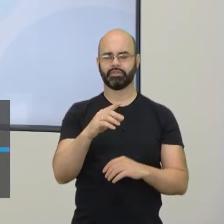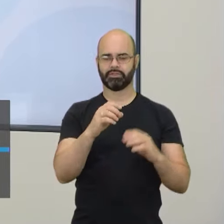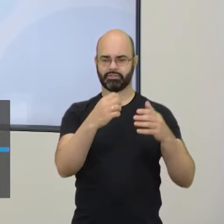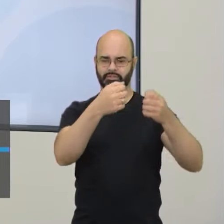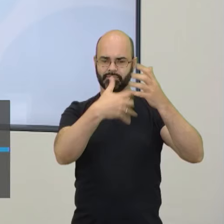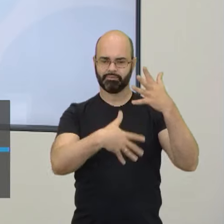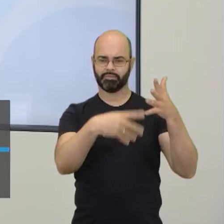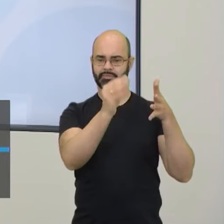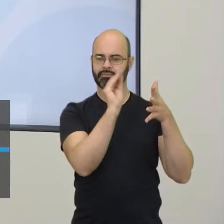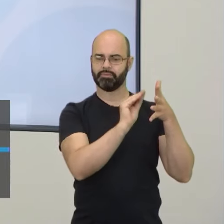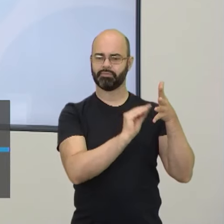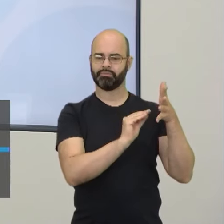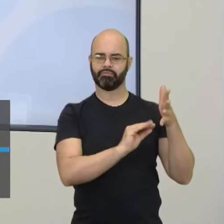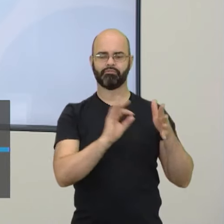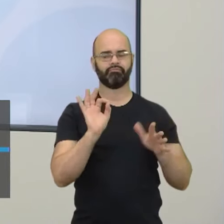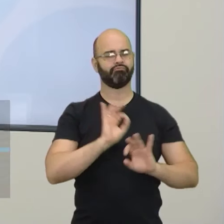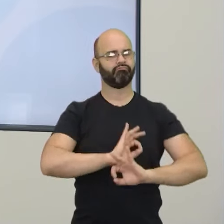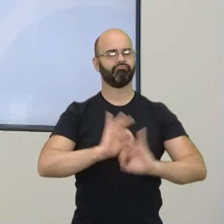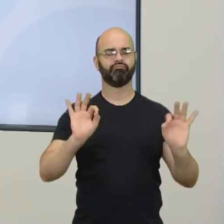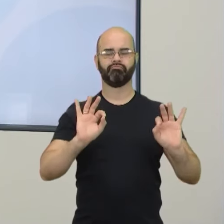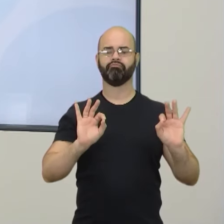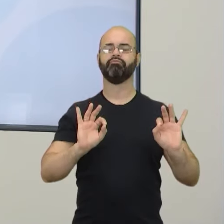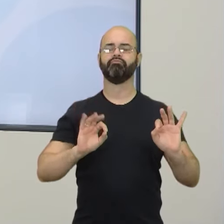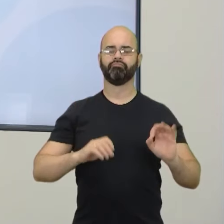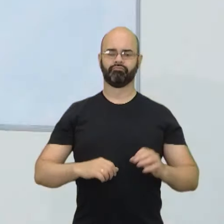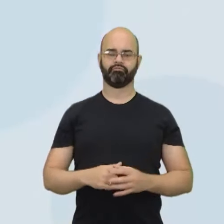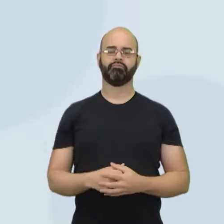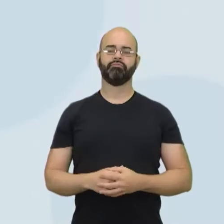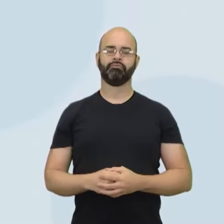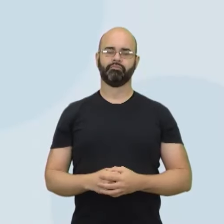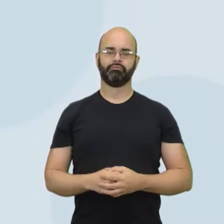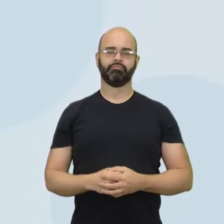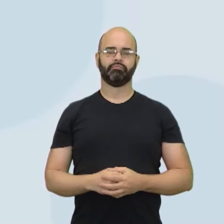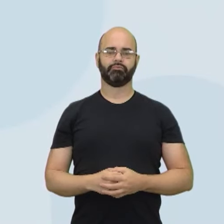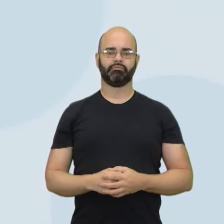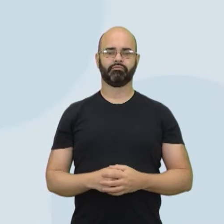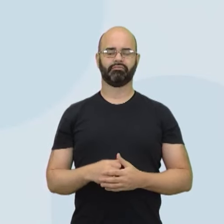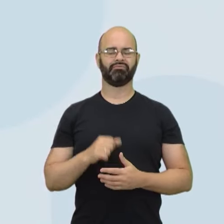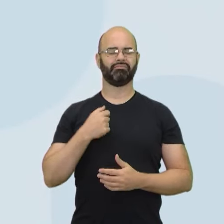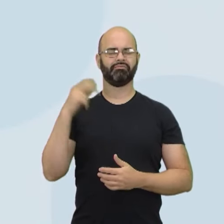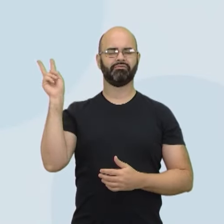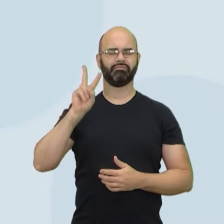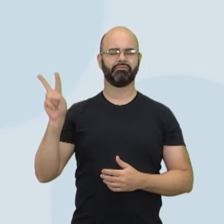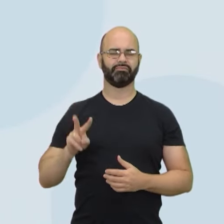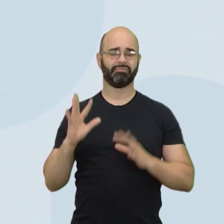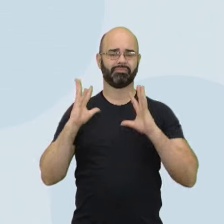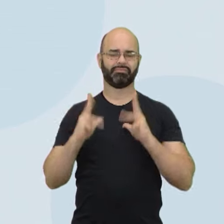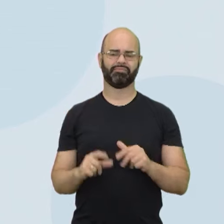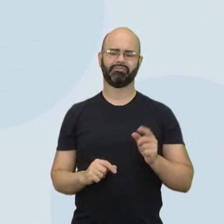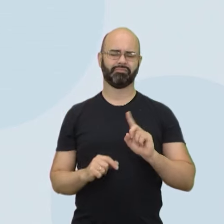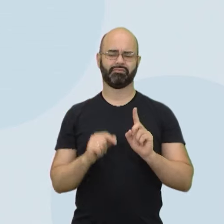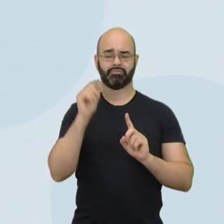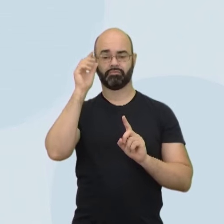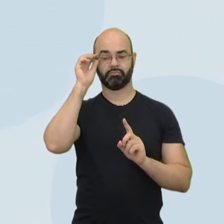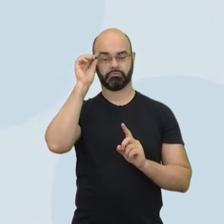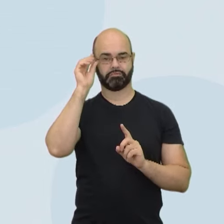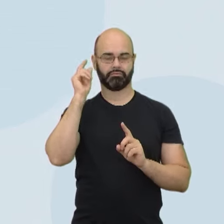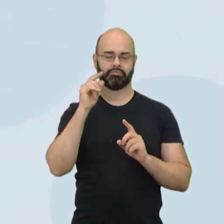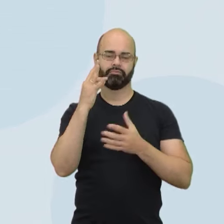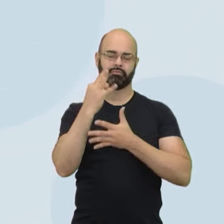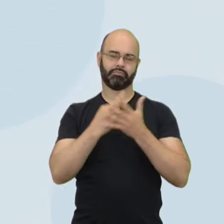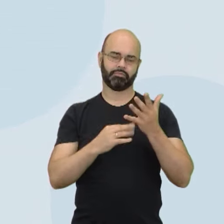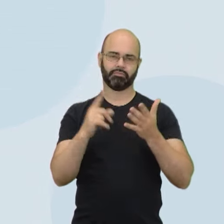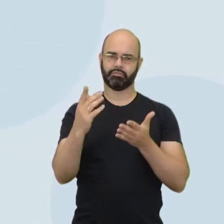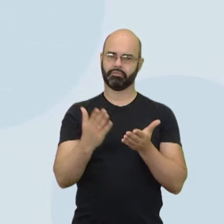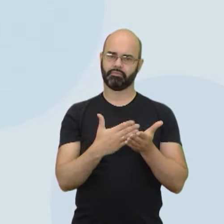chat está correto. Então, eu trouxe aqui uma contextualização. Eu não vou fazer a leitura toda do texto, mas ele está